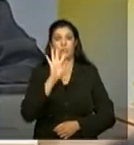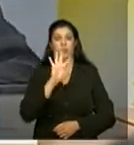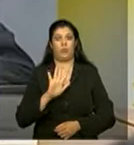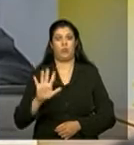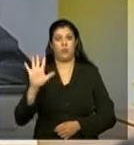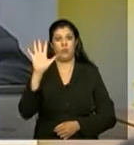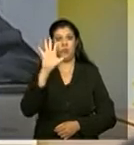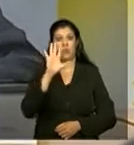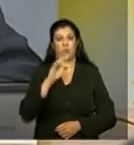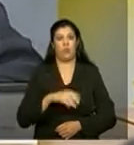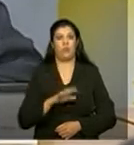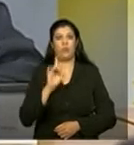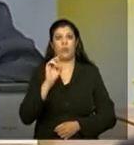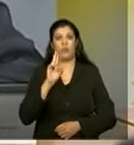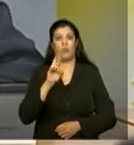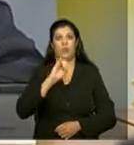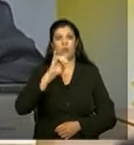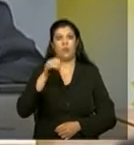vicente